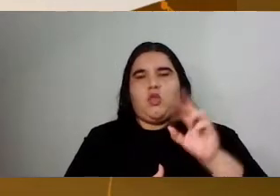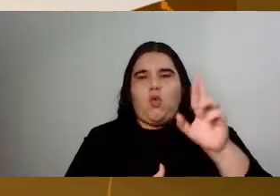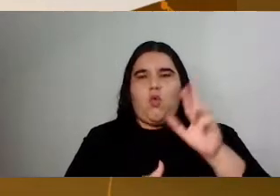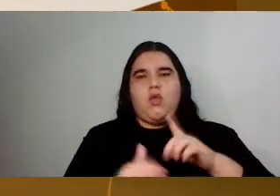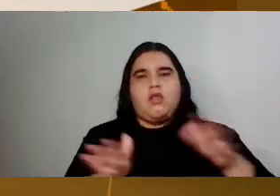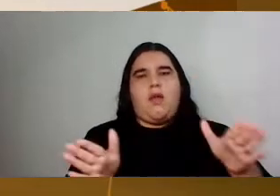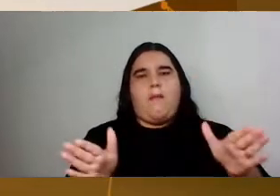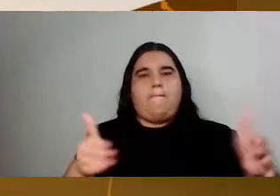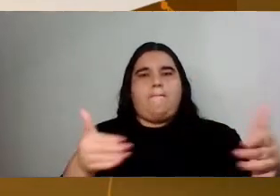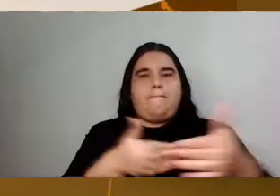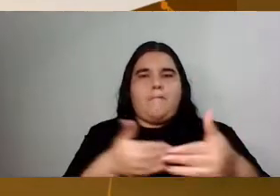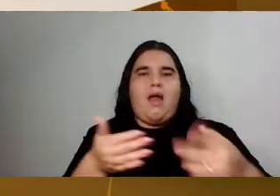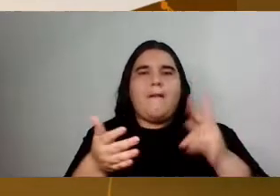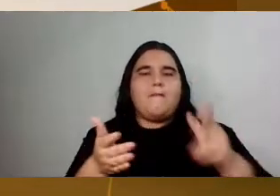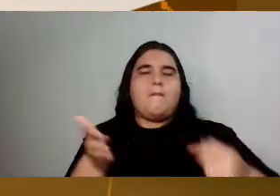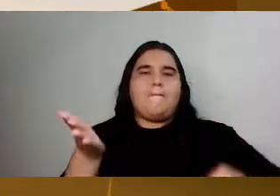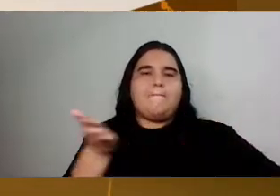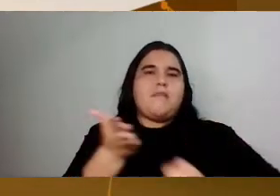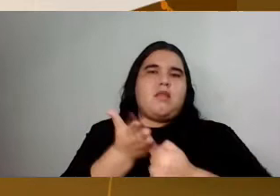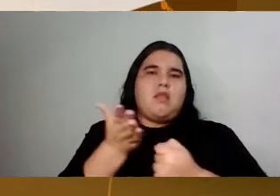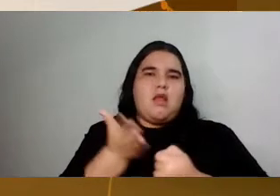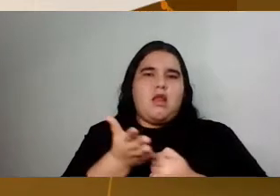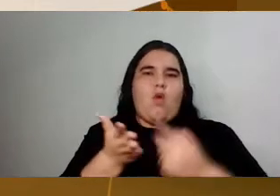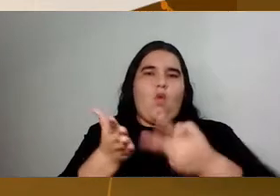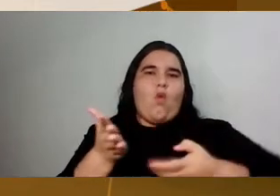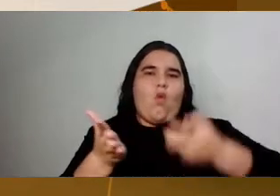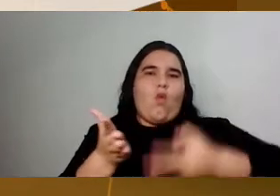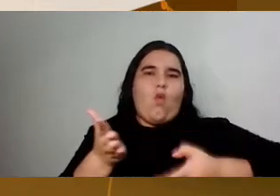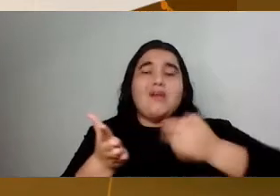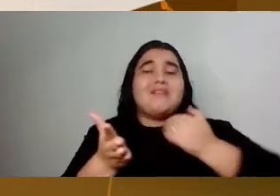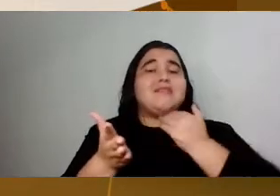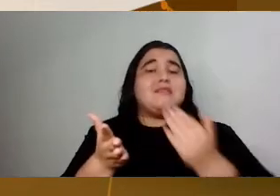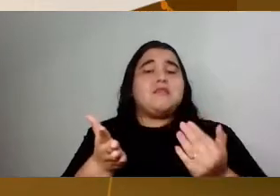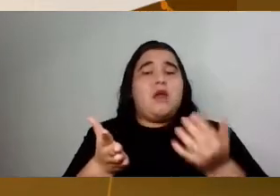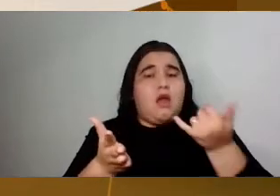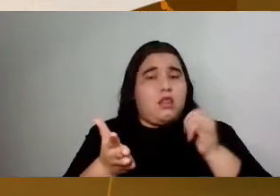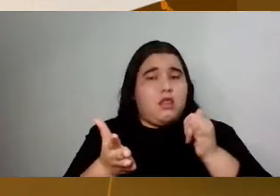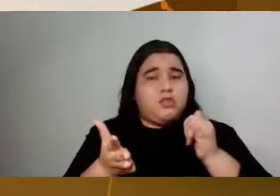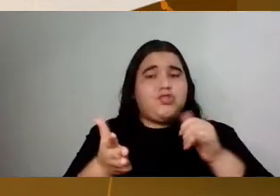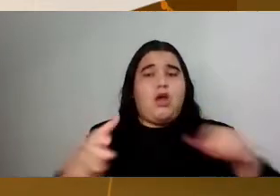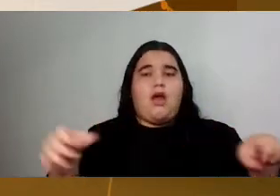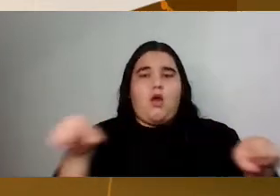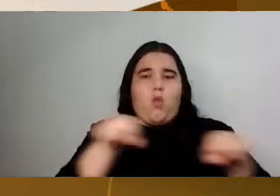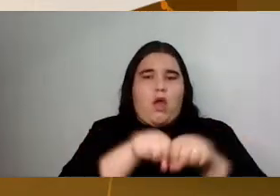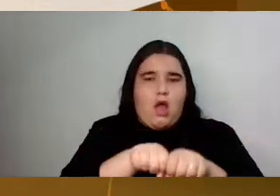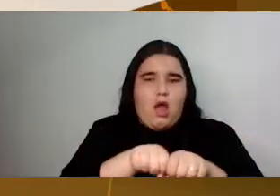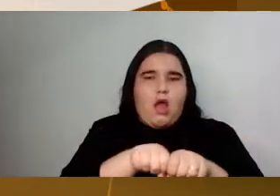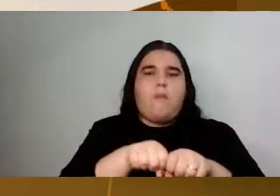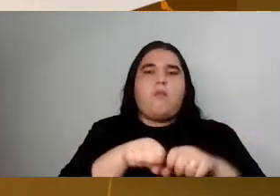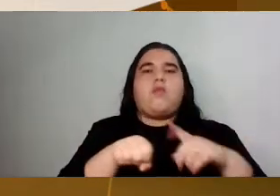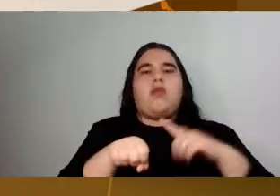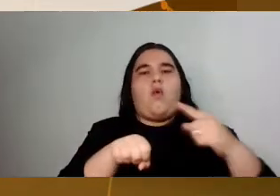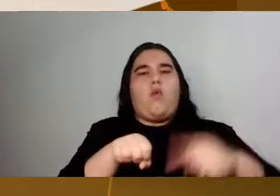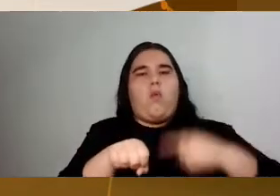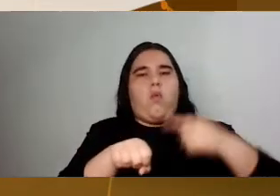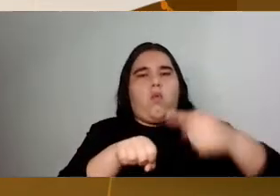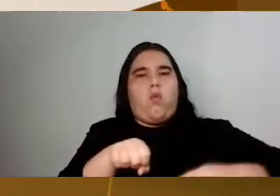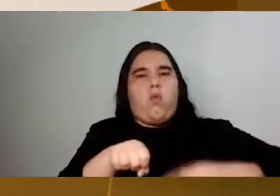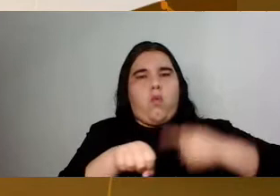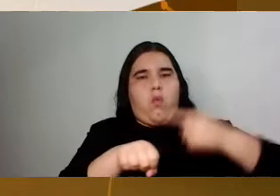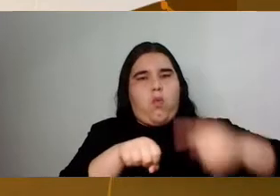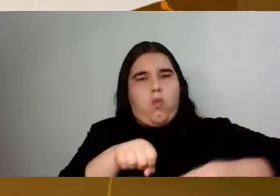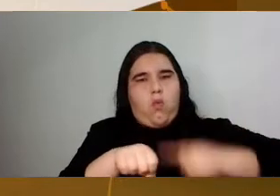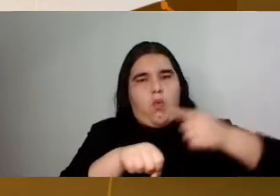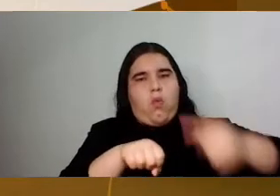e alimentá-los sem a energia, né? Então esses cabos são rotacionados, enrolados aí de